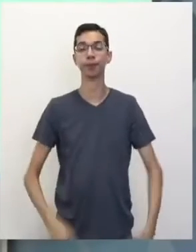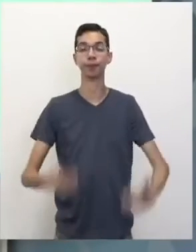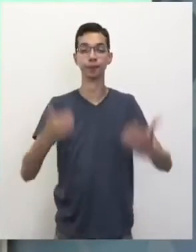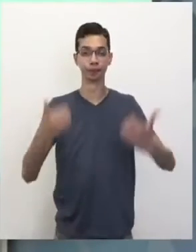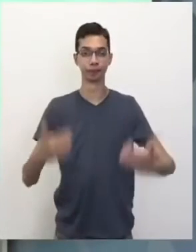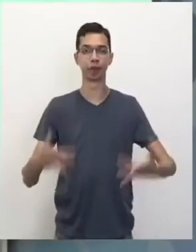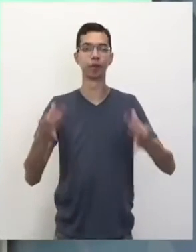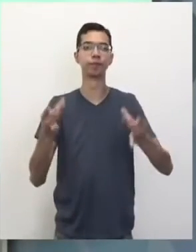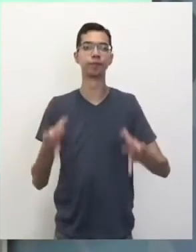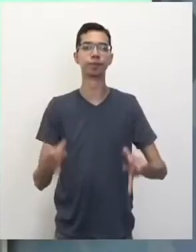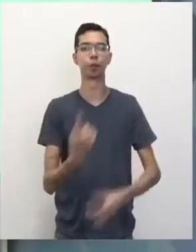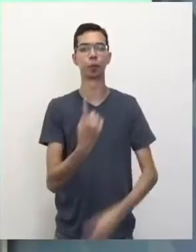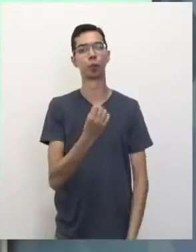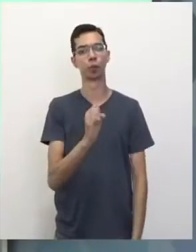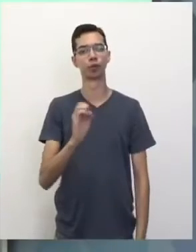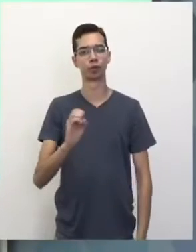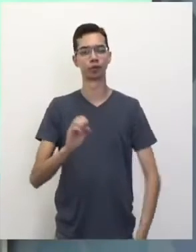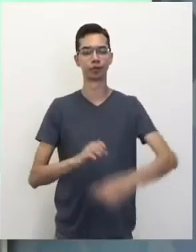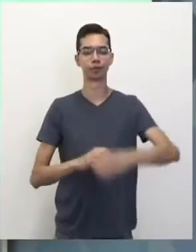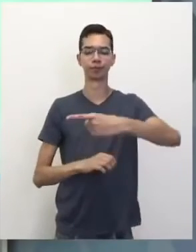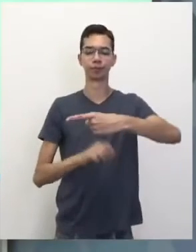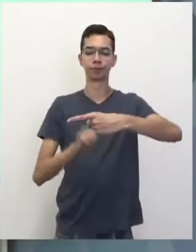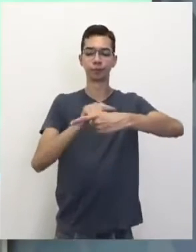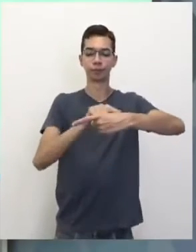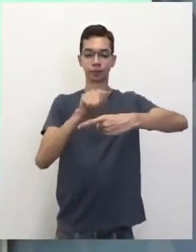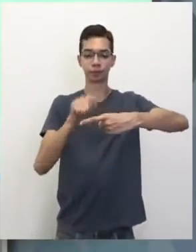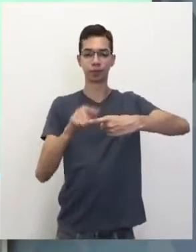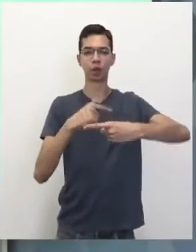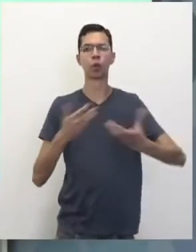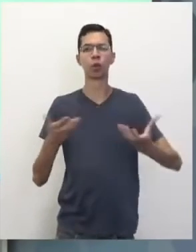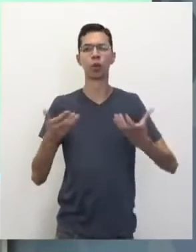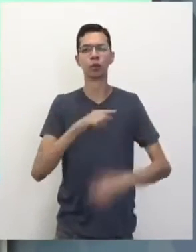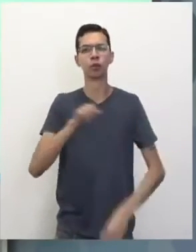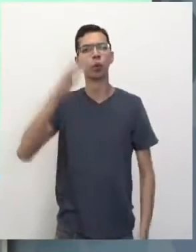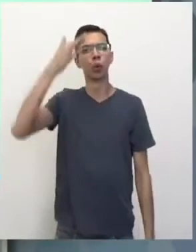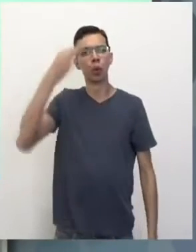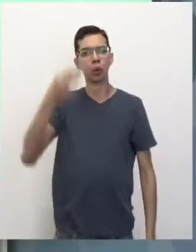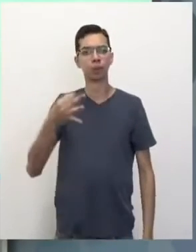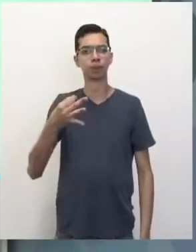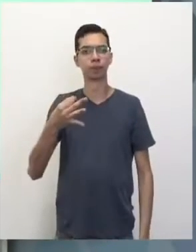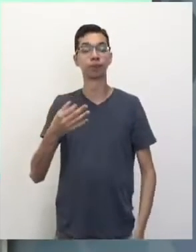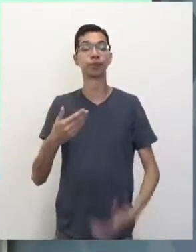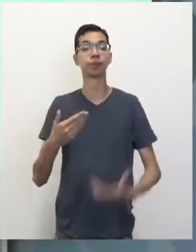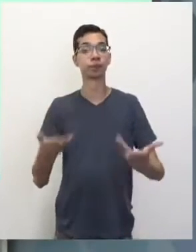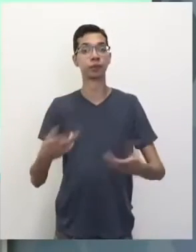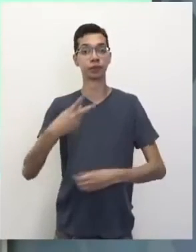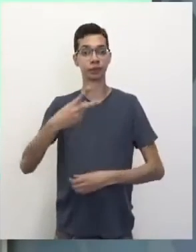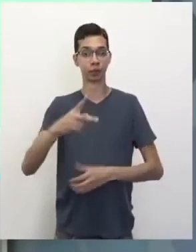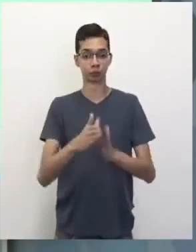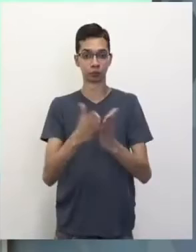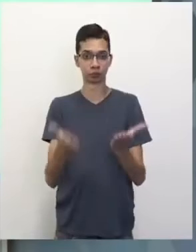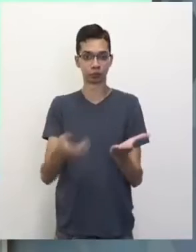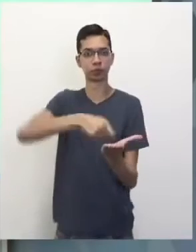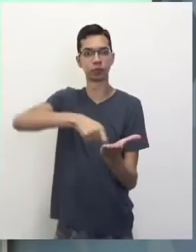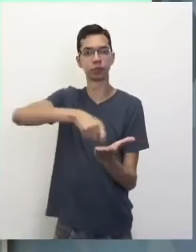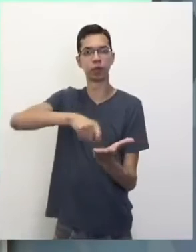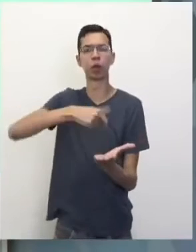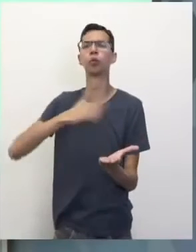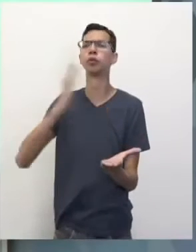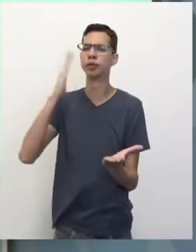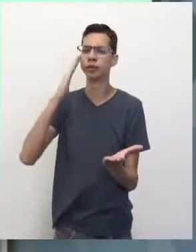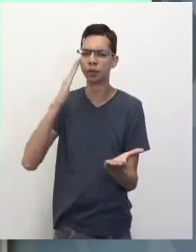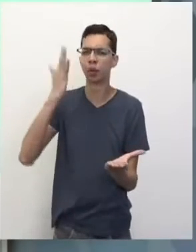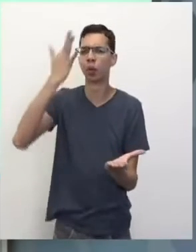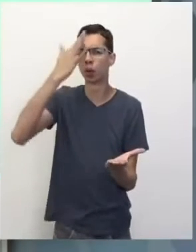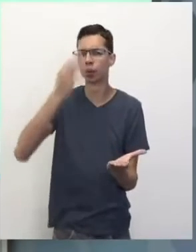o ângulo de 180 graus. O que eu quero que vocês entendam? Então, já classifica aí no seu caderno, bonitinho aí. Eu sei que vocês são bem organizados, mais